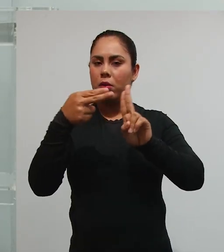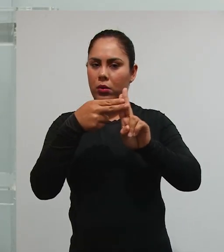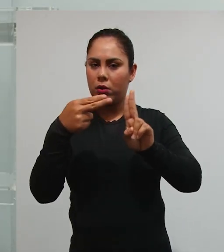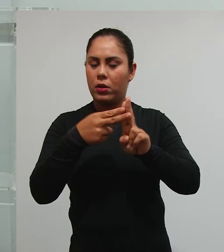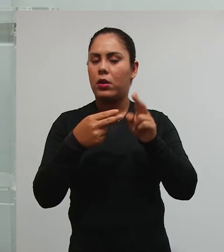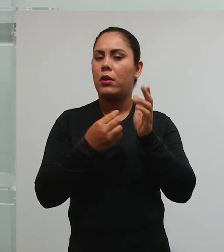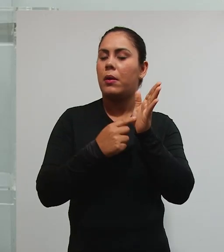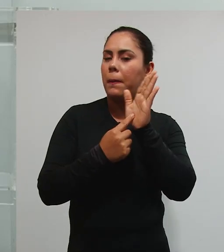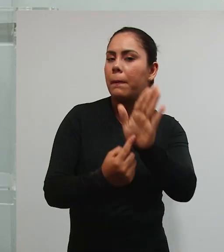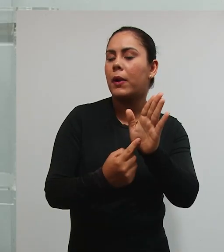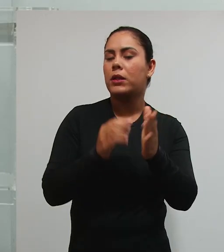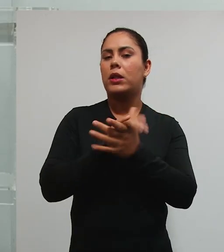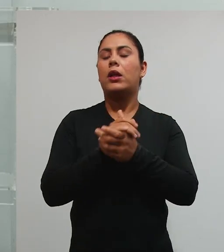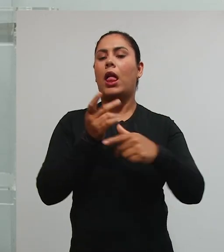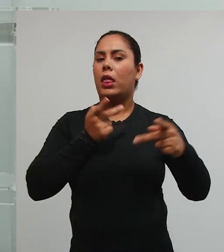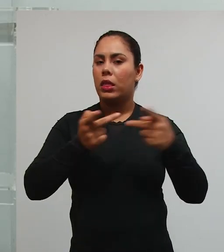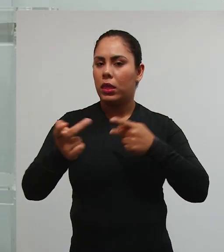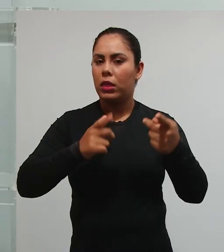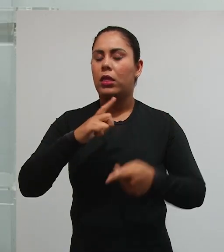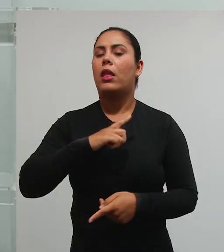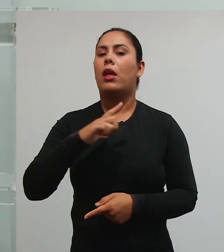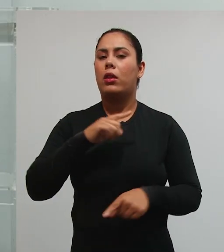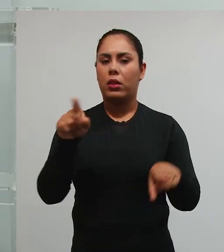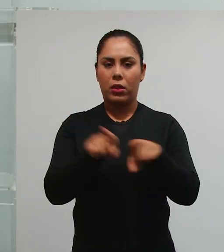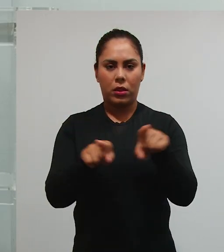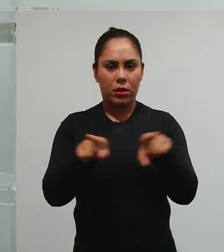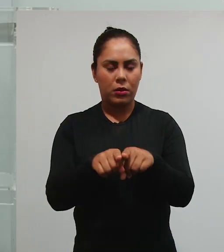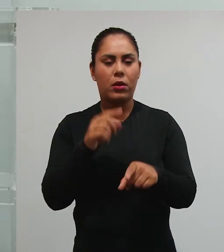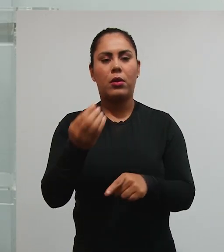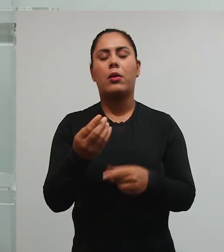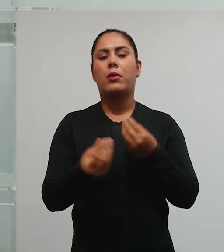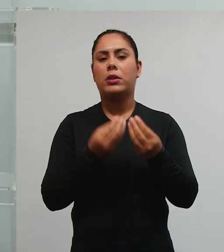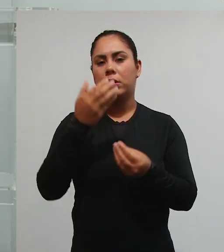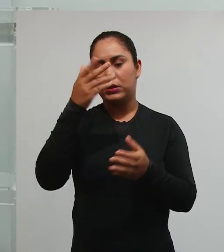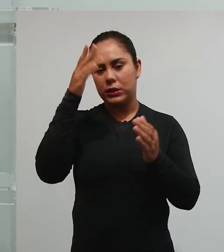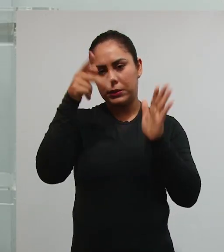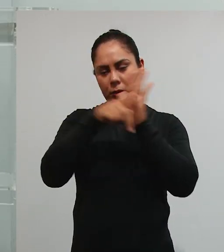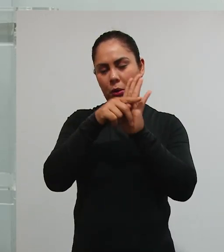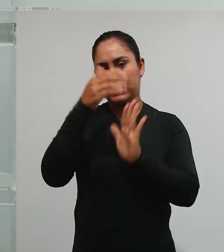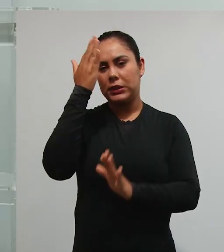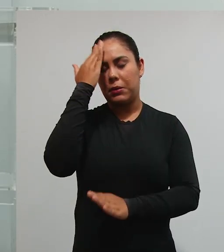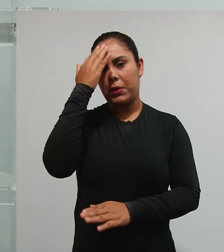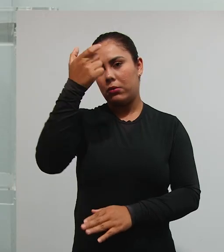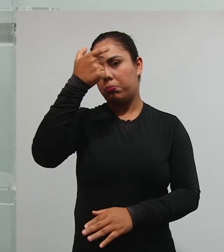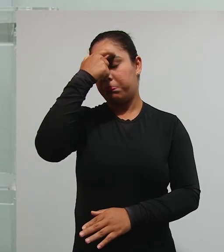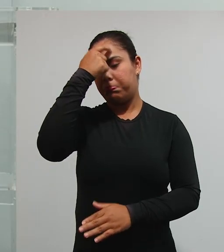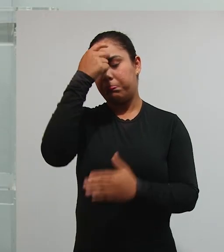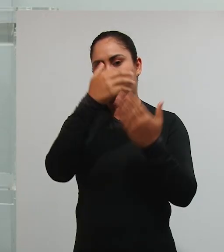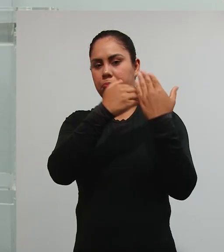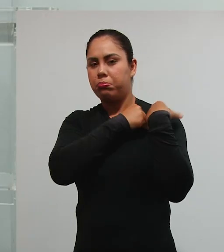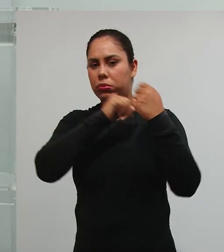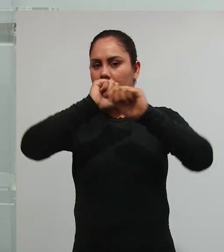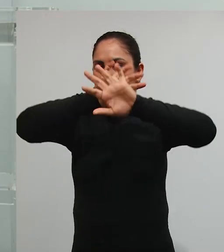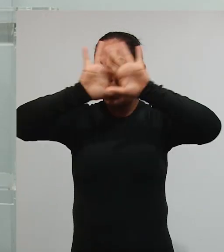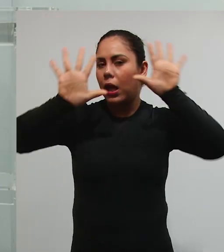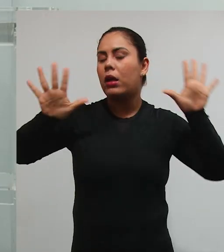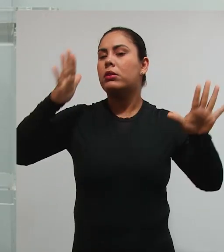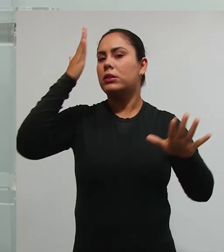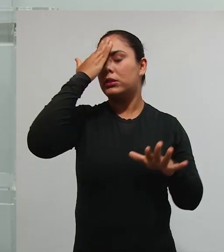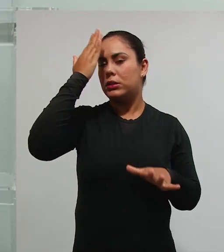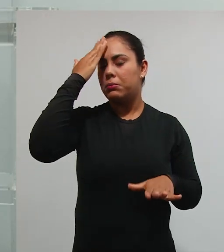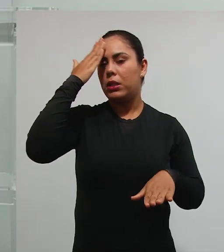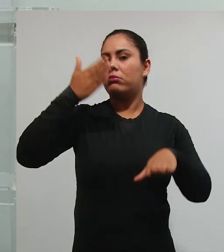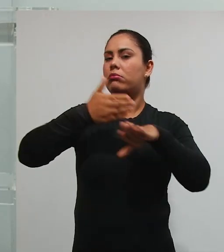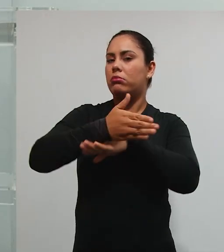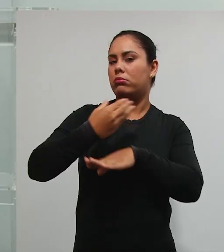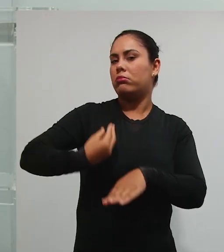Campus Porto Velho, Zona Norte, tem o projeto e tem também um termo de consentimento livre e esclarecido e um